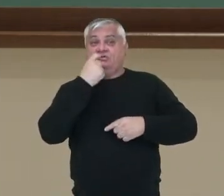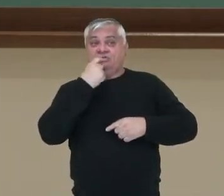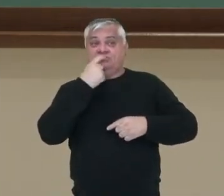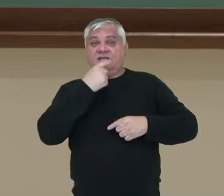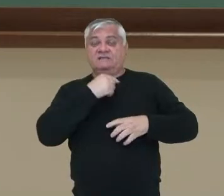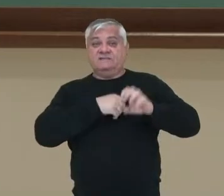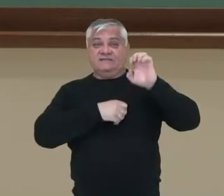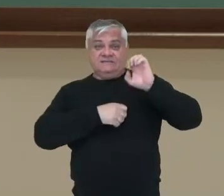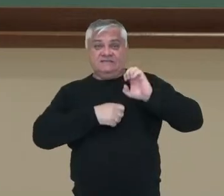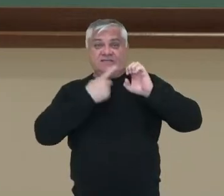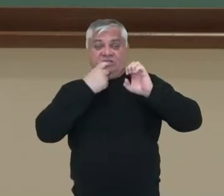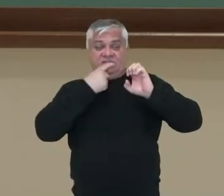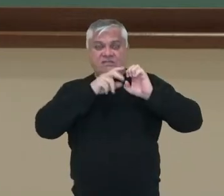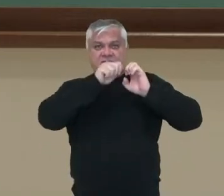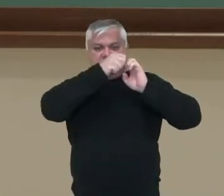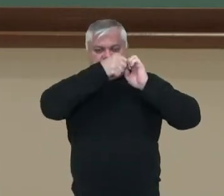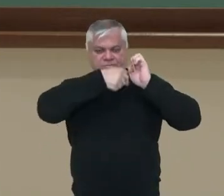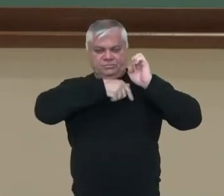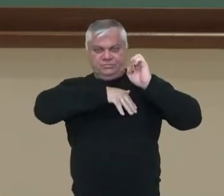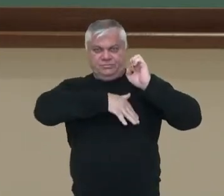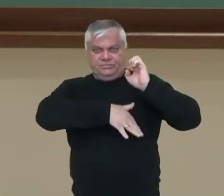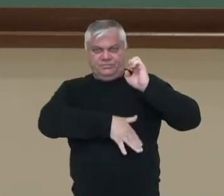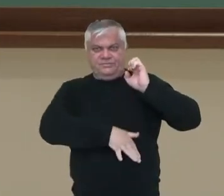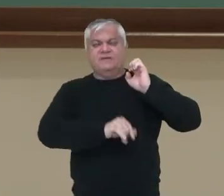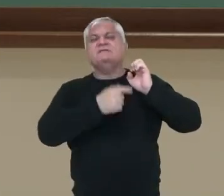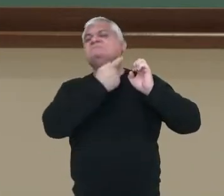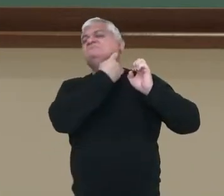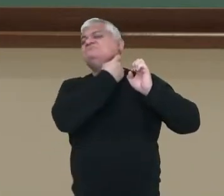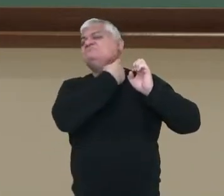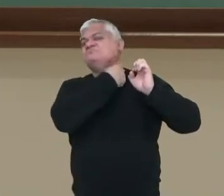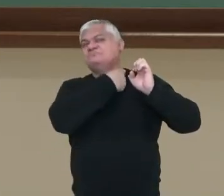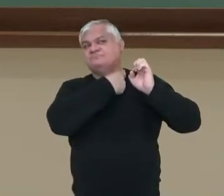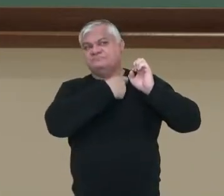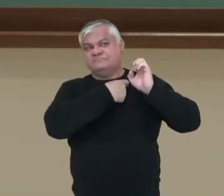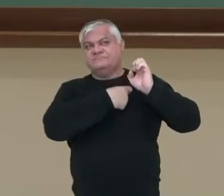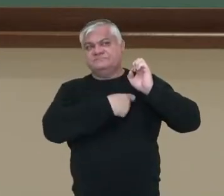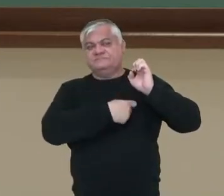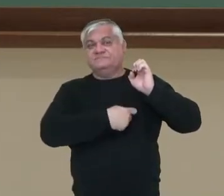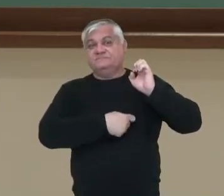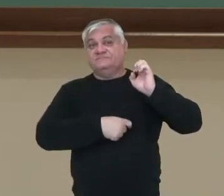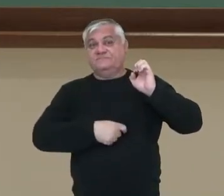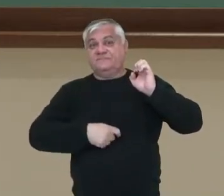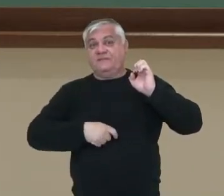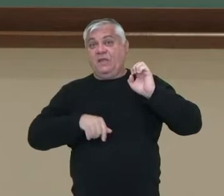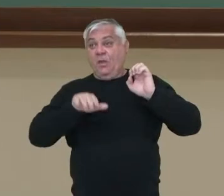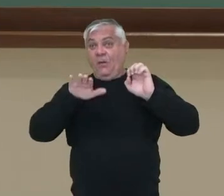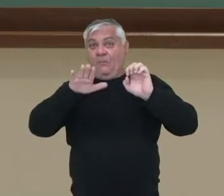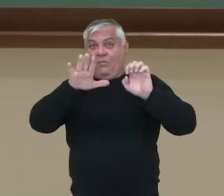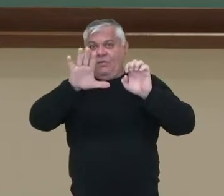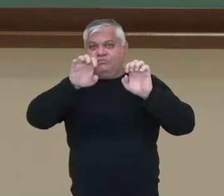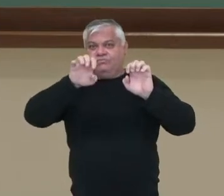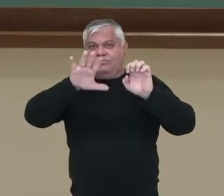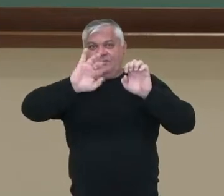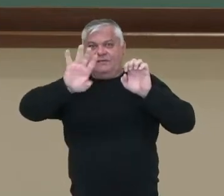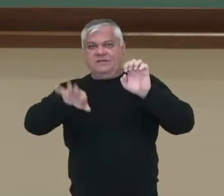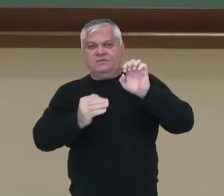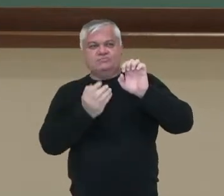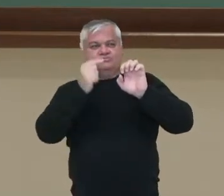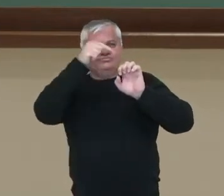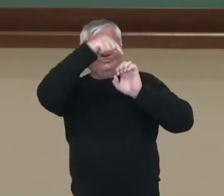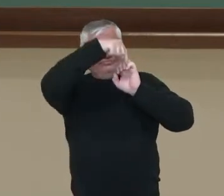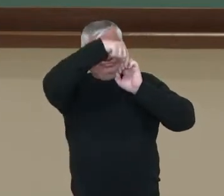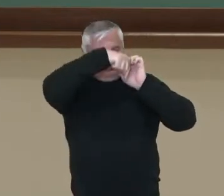lado esquerdo do coração, ele entrou aqui, ó, veio do pulmão, passou aqui no átrio esquerdo, entrou